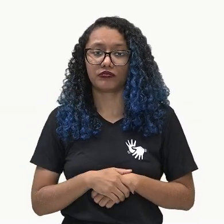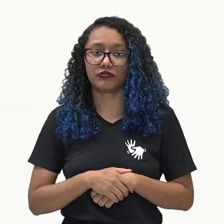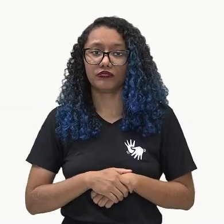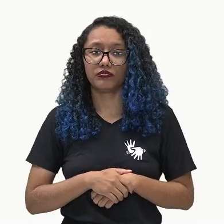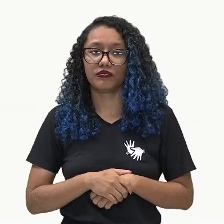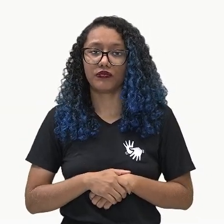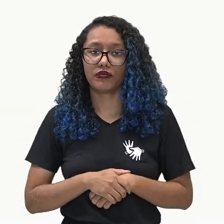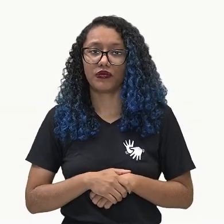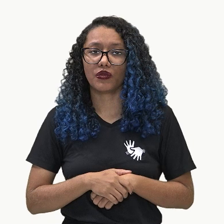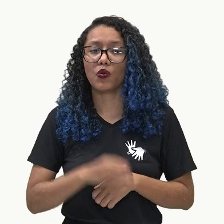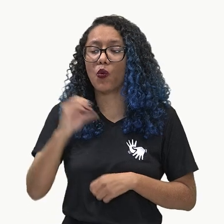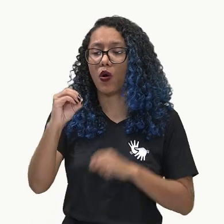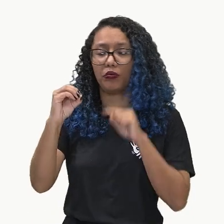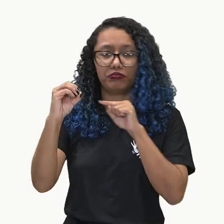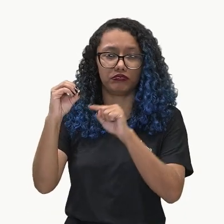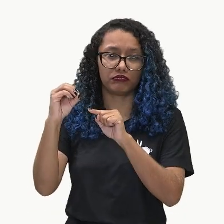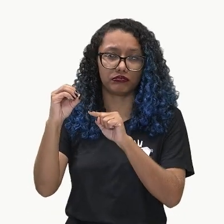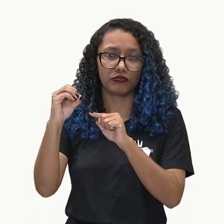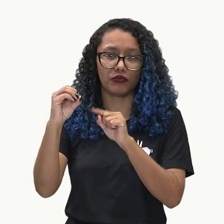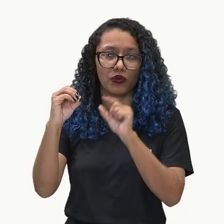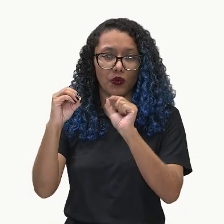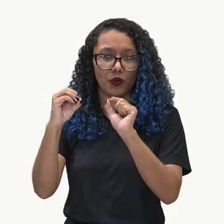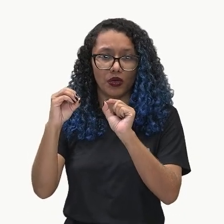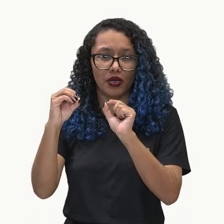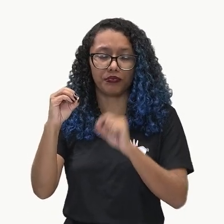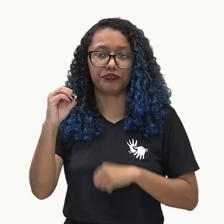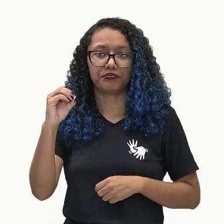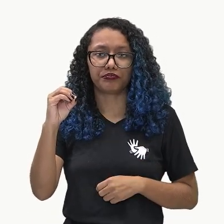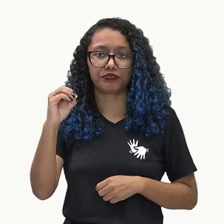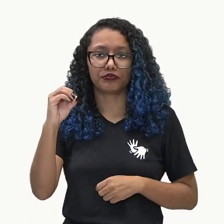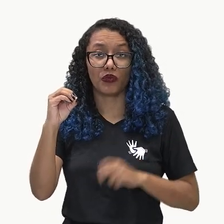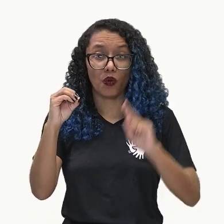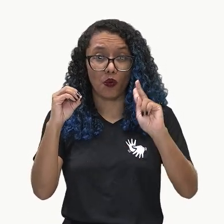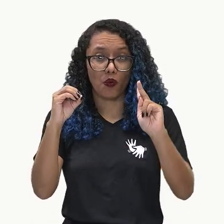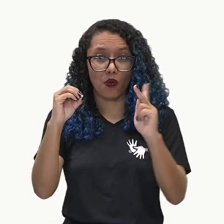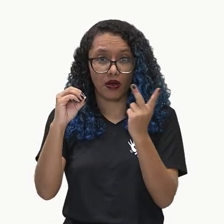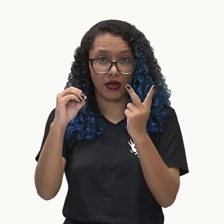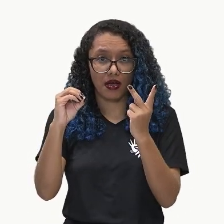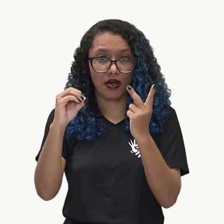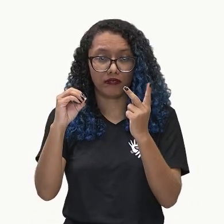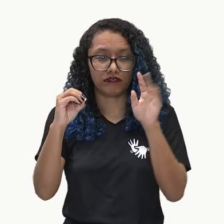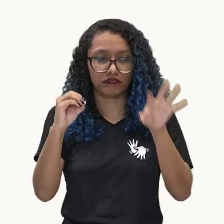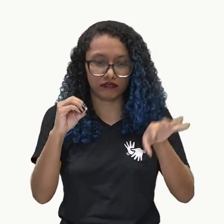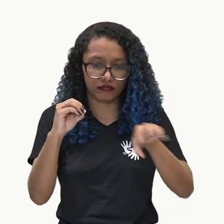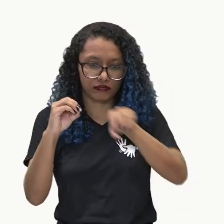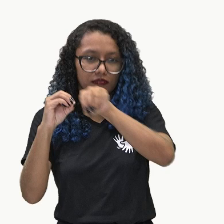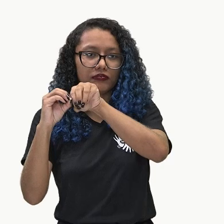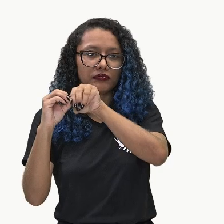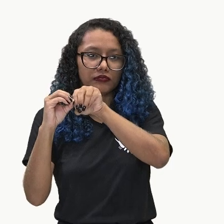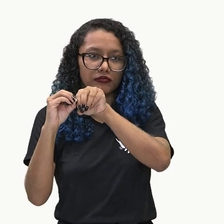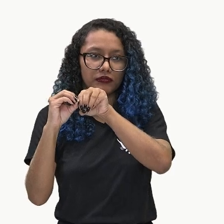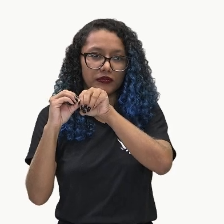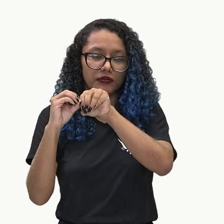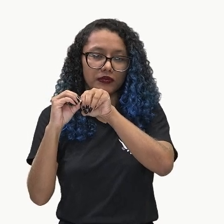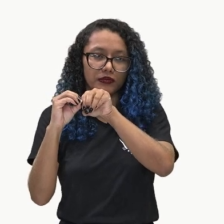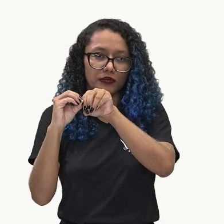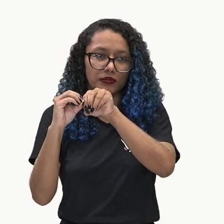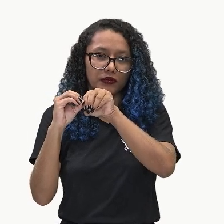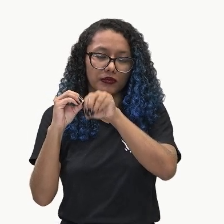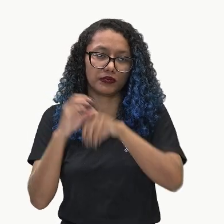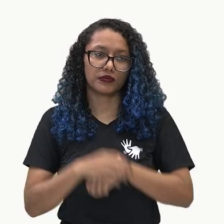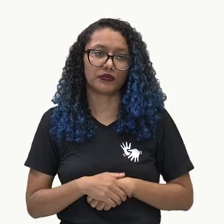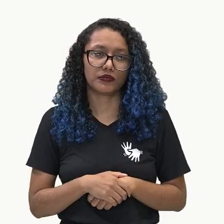vai fazer o quê? Vai puxar o hidrogênio para cá. Por ser o